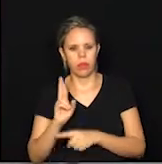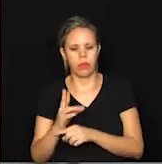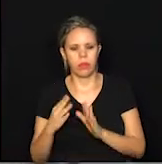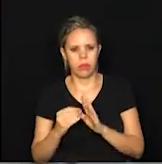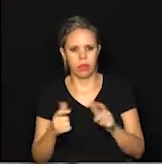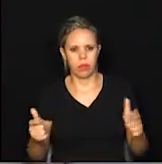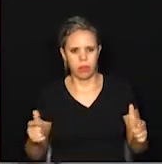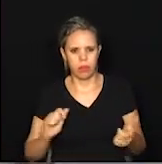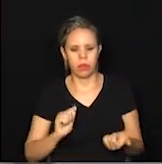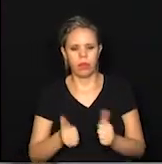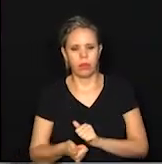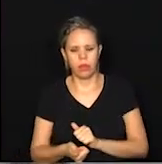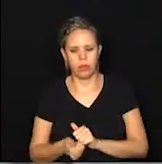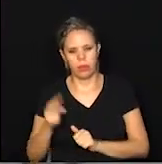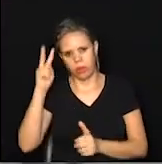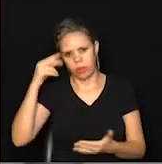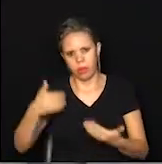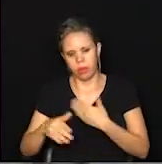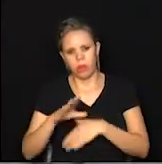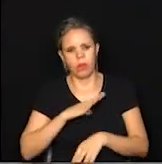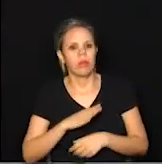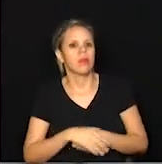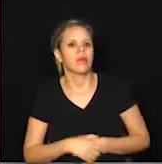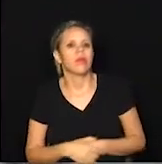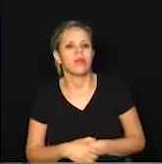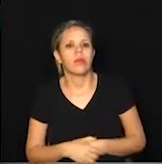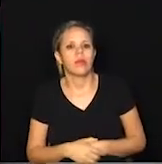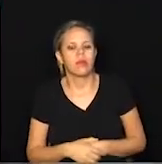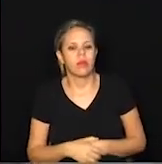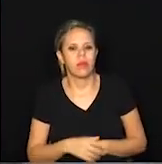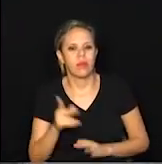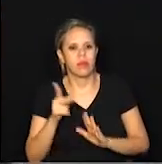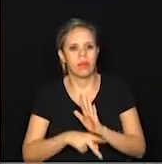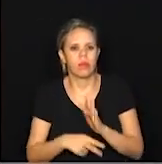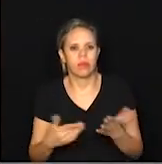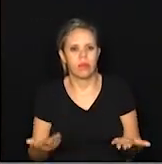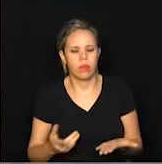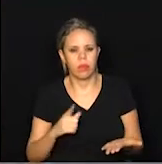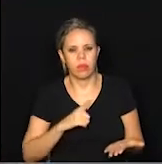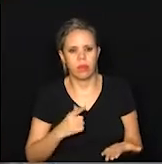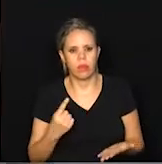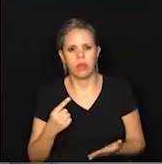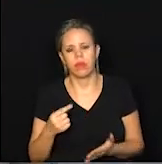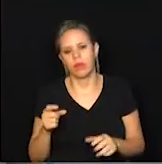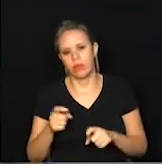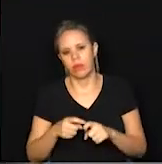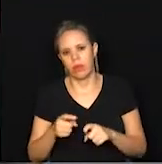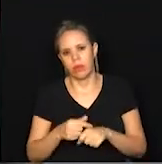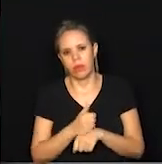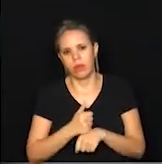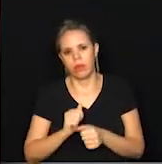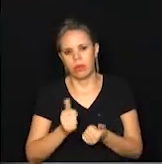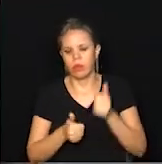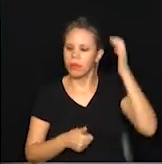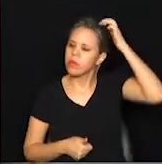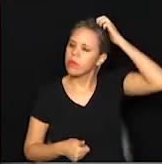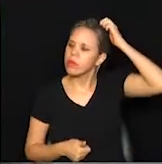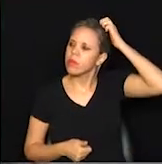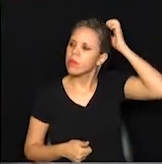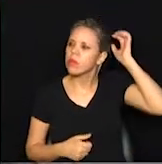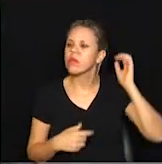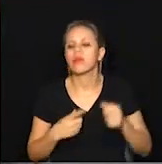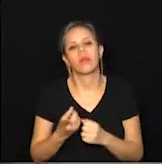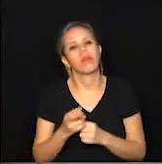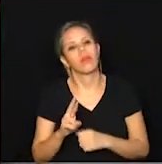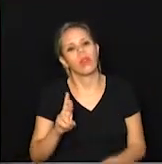grande do esporte histórico da cidade. A gente está com um projeto, a gente tem agora um médico na Secretaria de Esportes, o